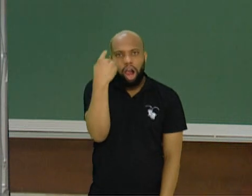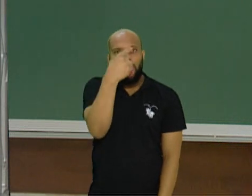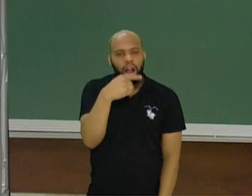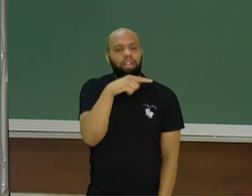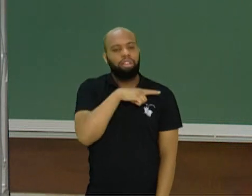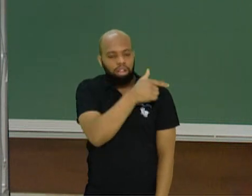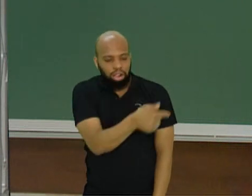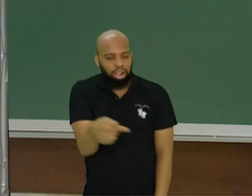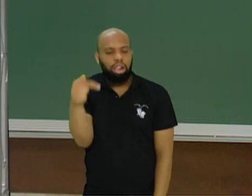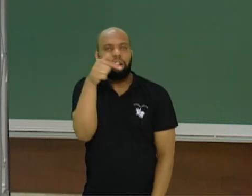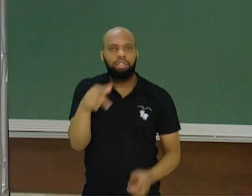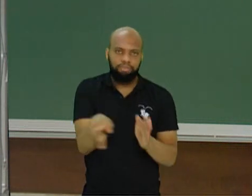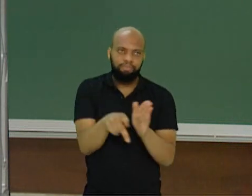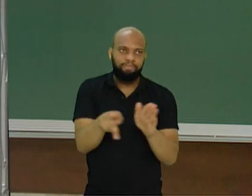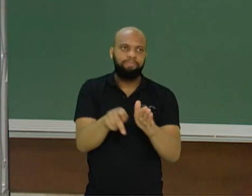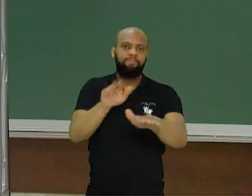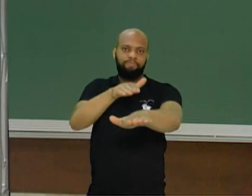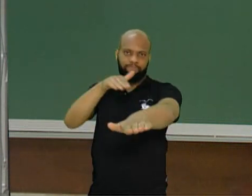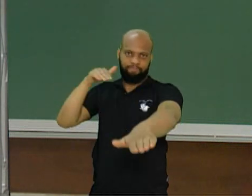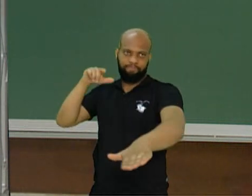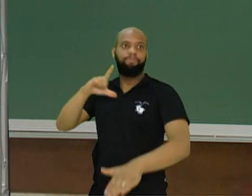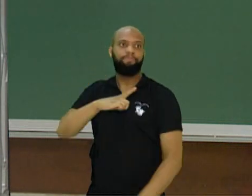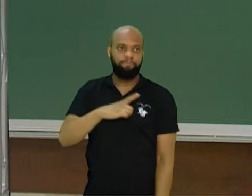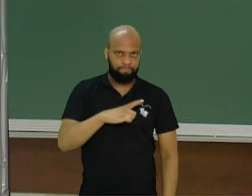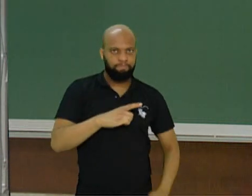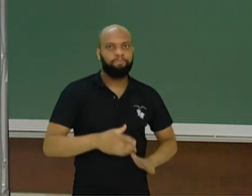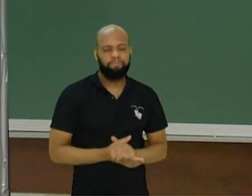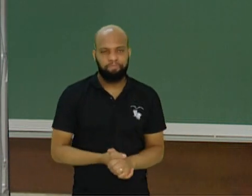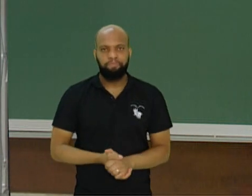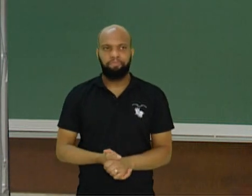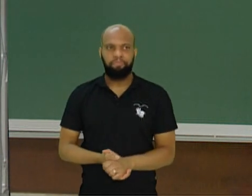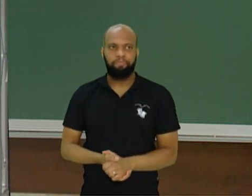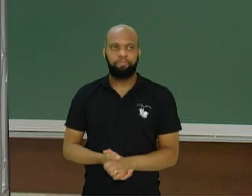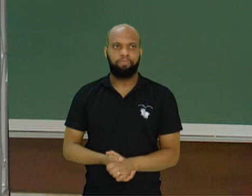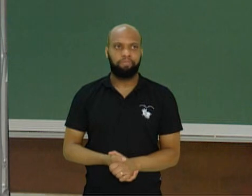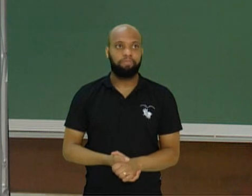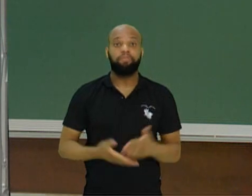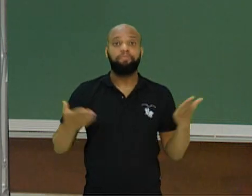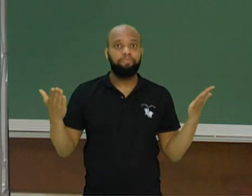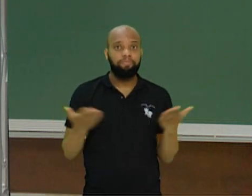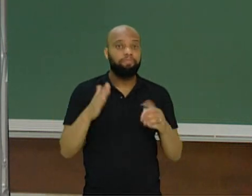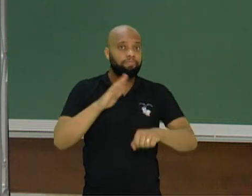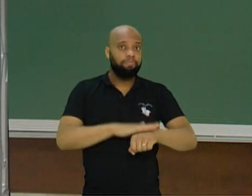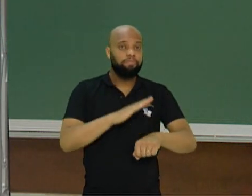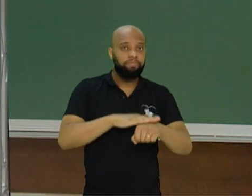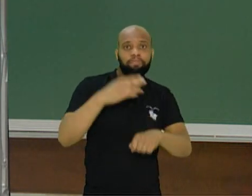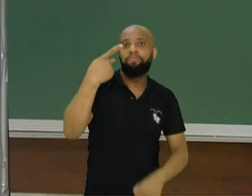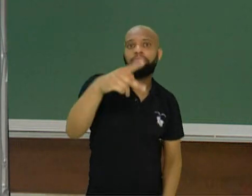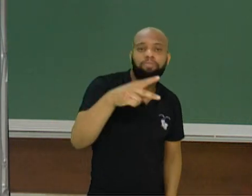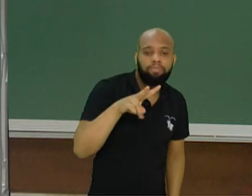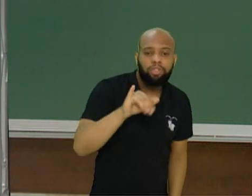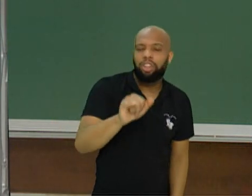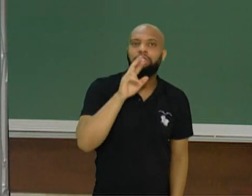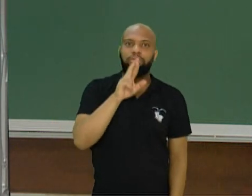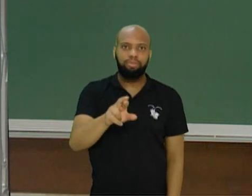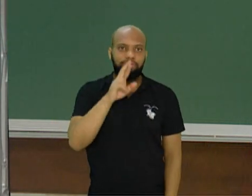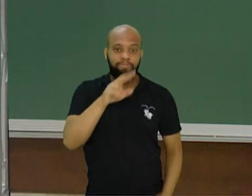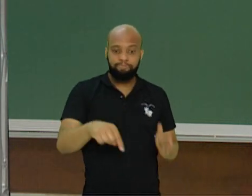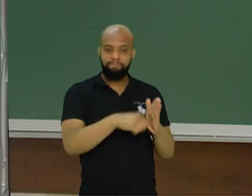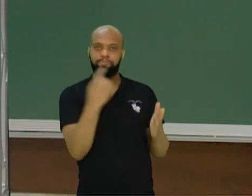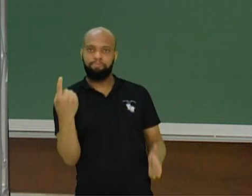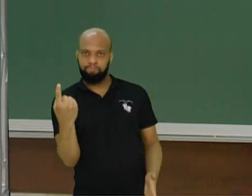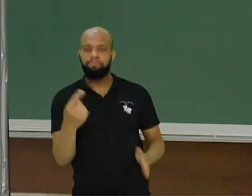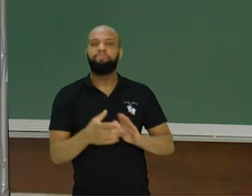tempo durante a semana no trânsito, né? É um trânsito bastante caótico. E agora nós vamos para o nosso primeiro